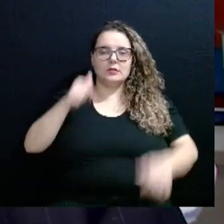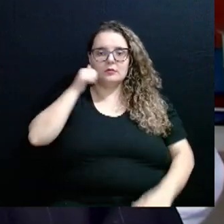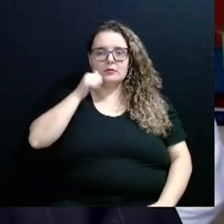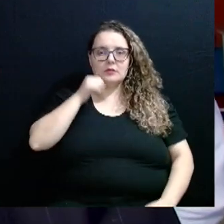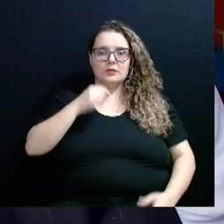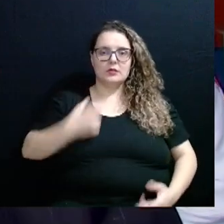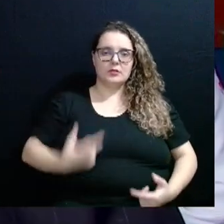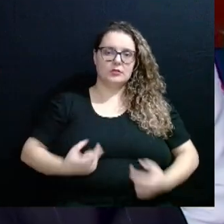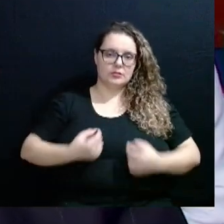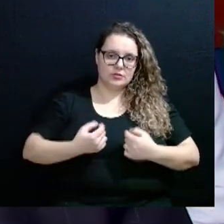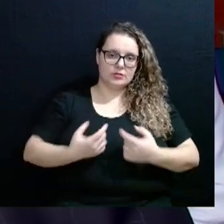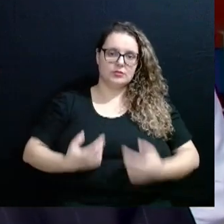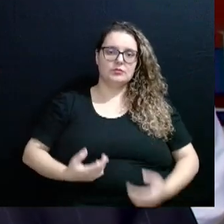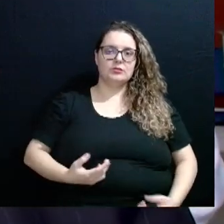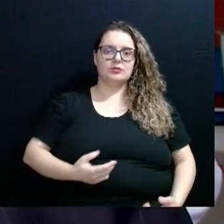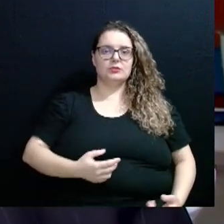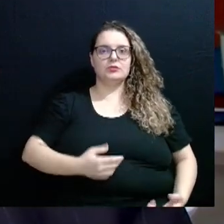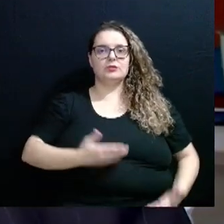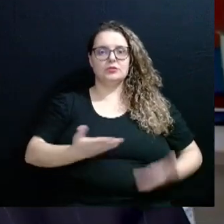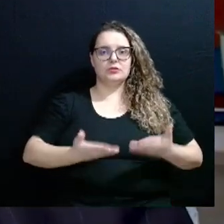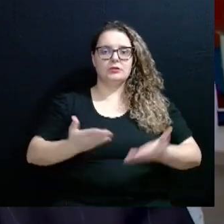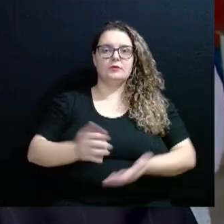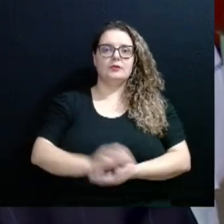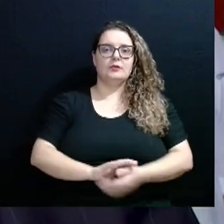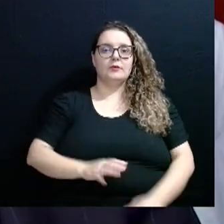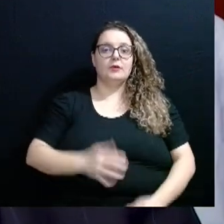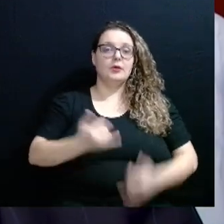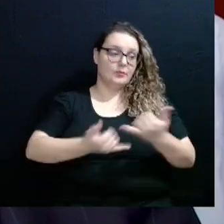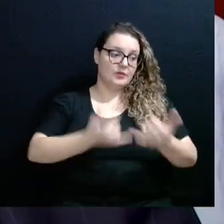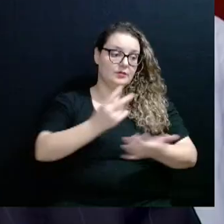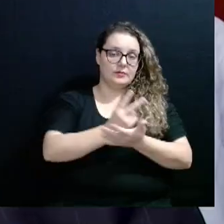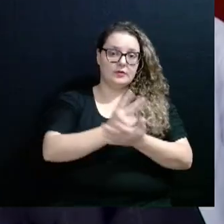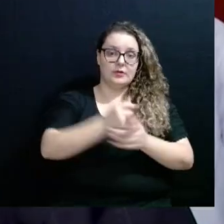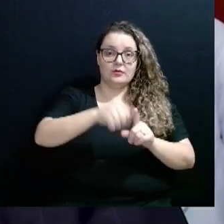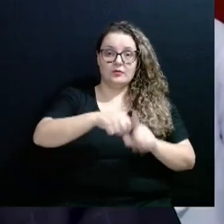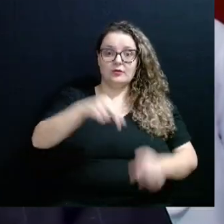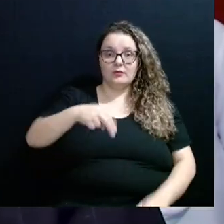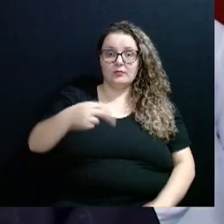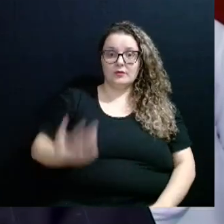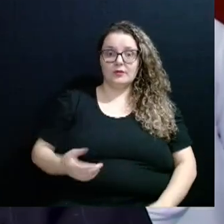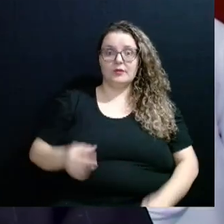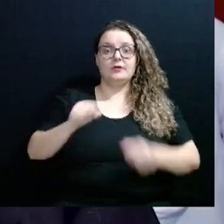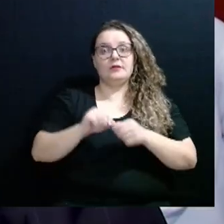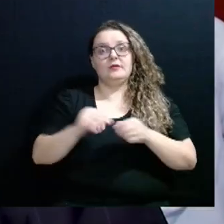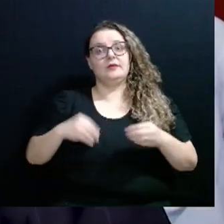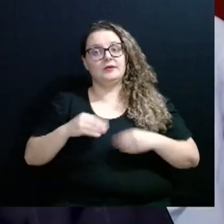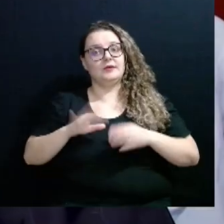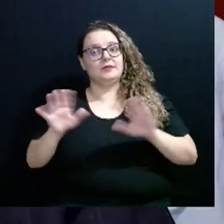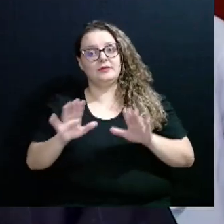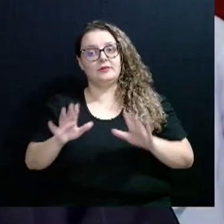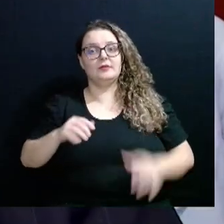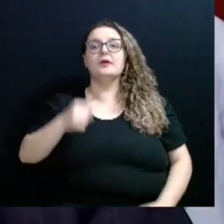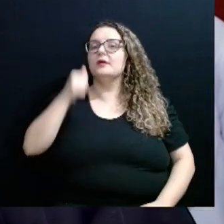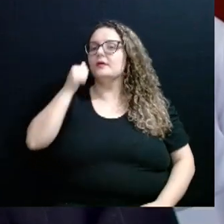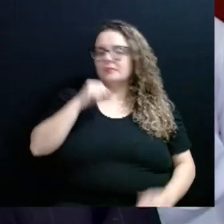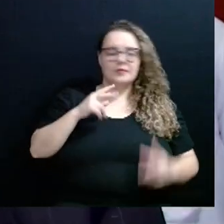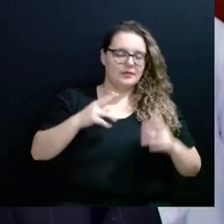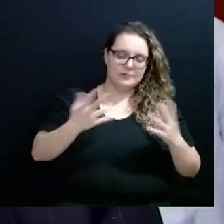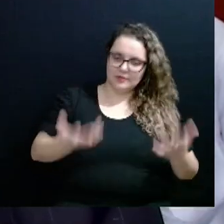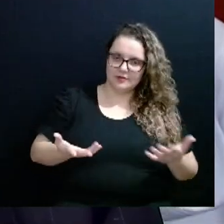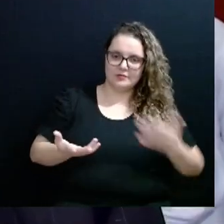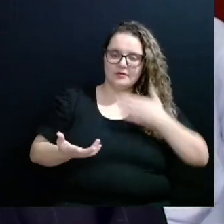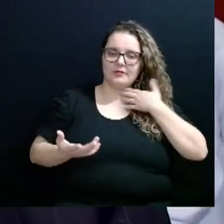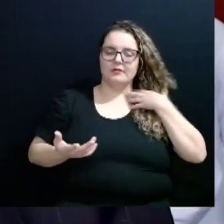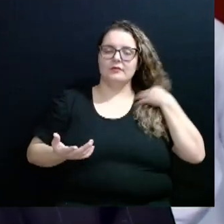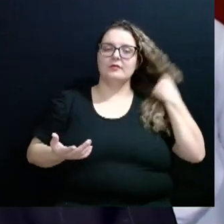azul, ao novembro azul, não é que todo mundo vai fazer em novembro um exame. Com as mulheres a mesma coisa. Ao longo do ano, todas